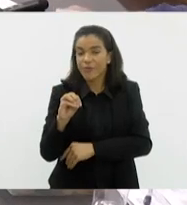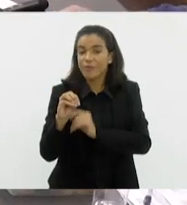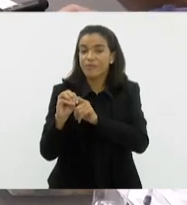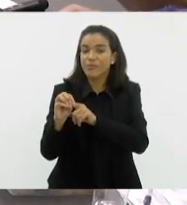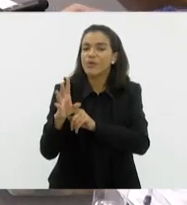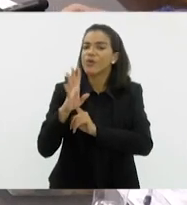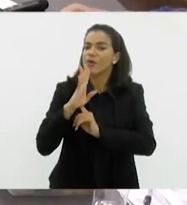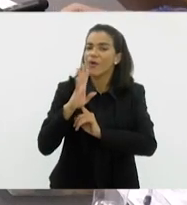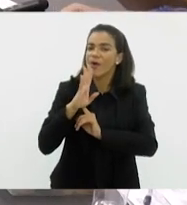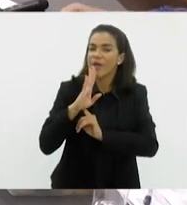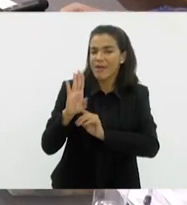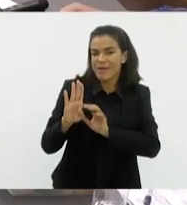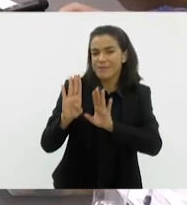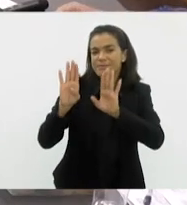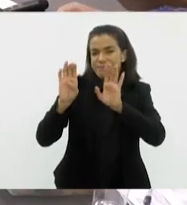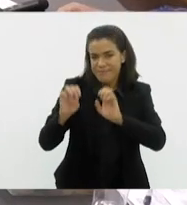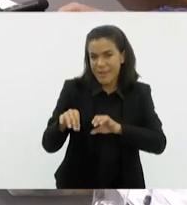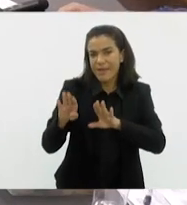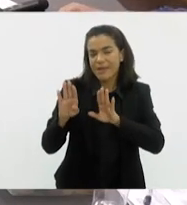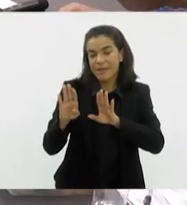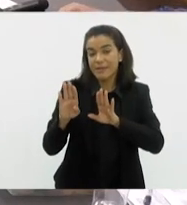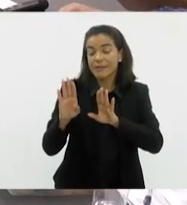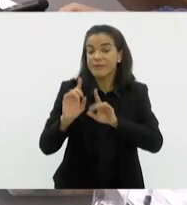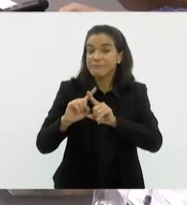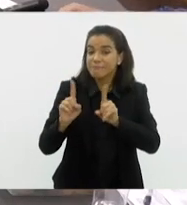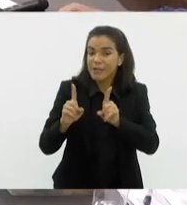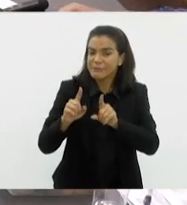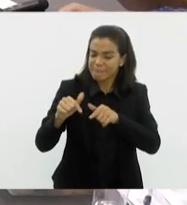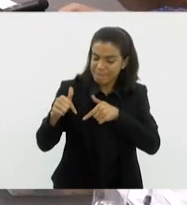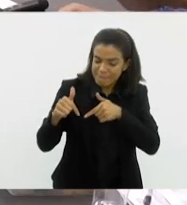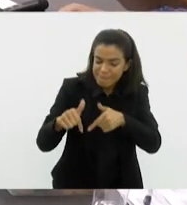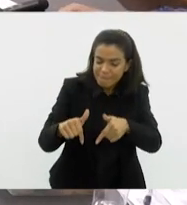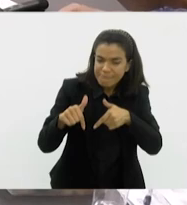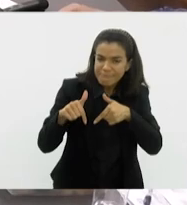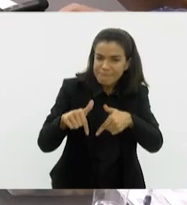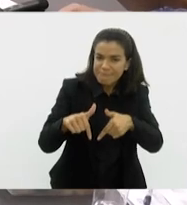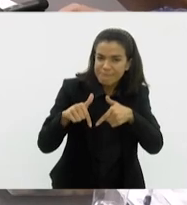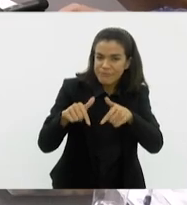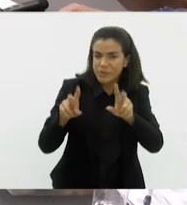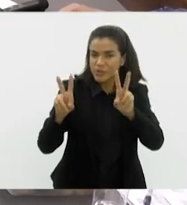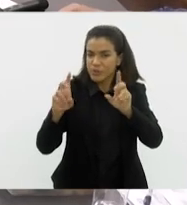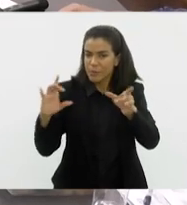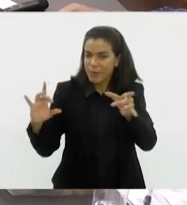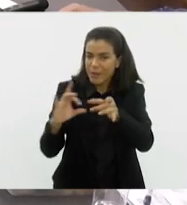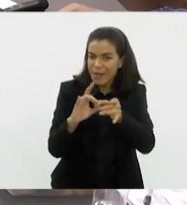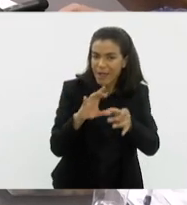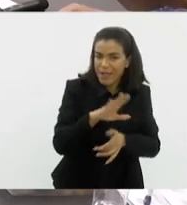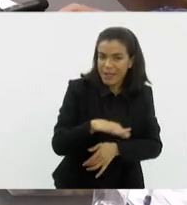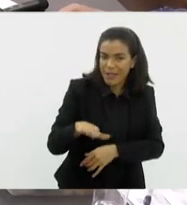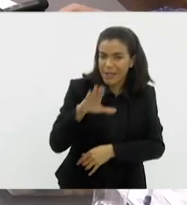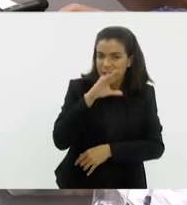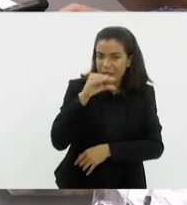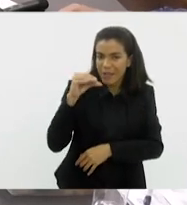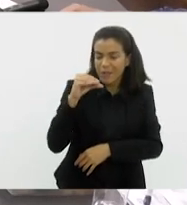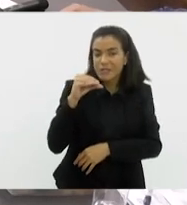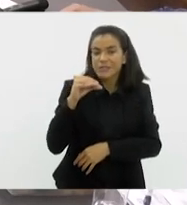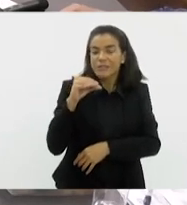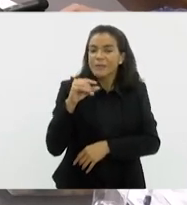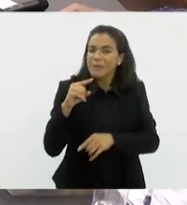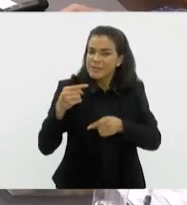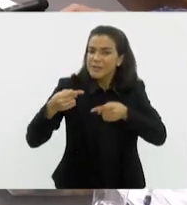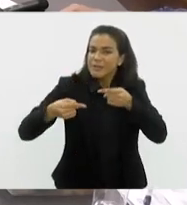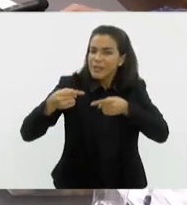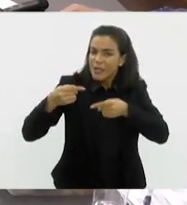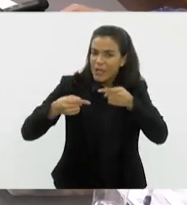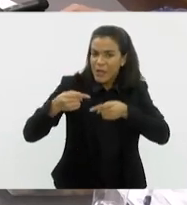que conhece bem a matéria, é um deputado que atua muito na questão relacionada à criança e adolescente, e é uma discussão